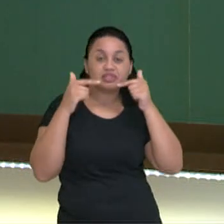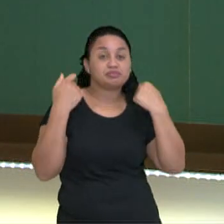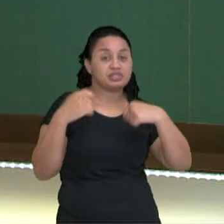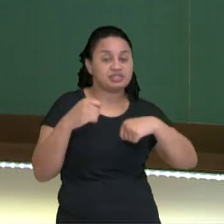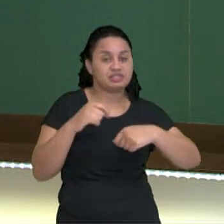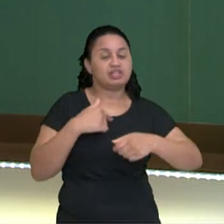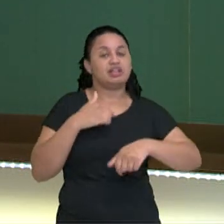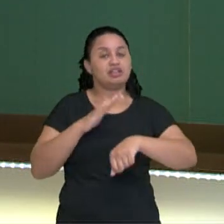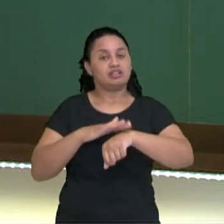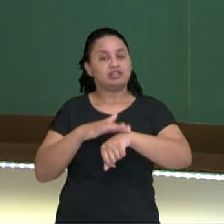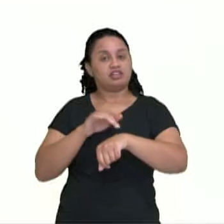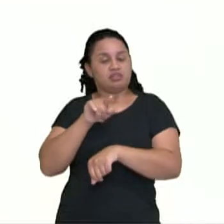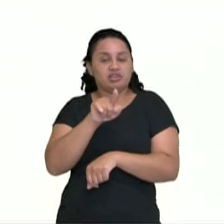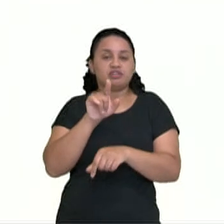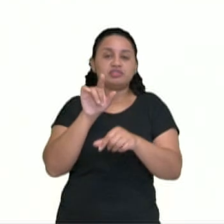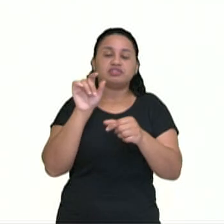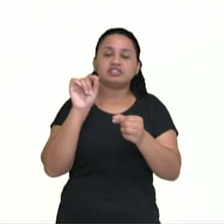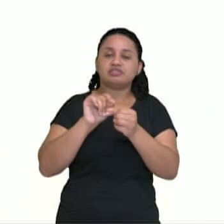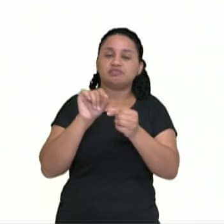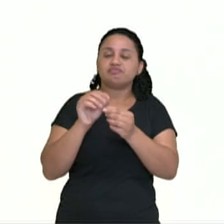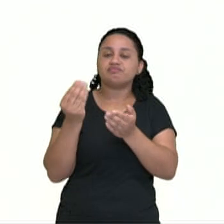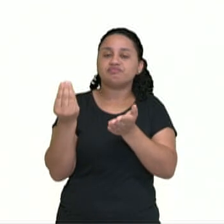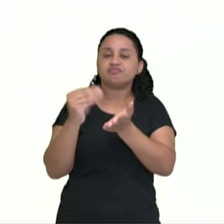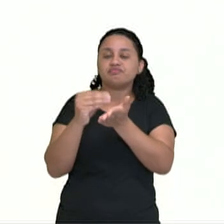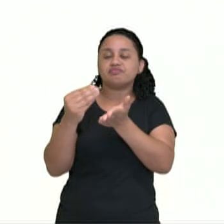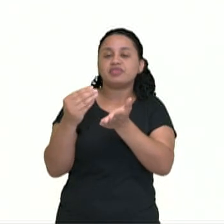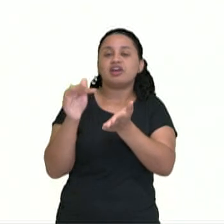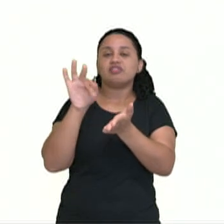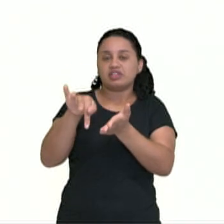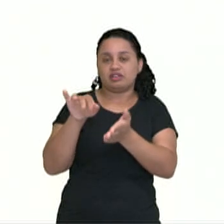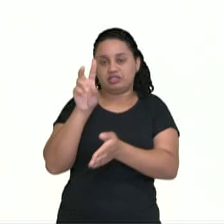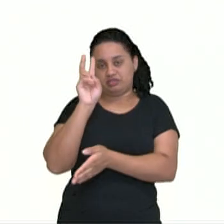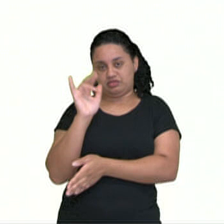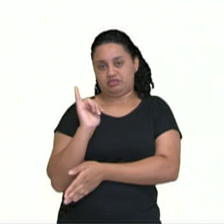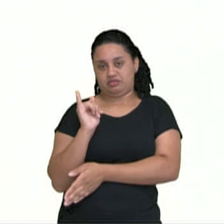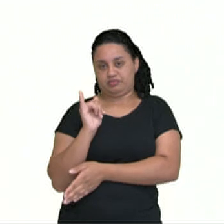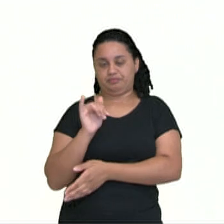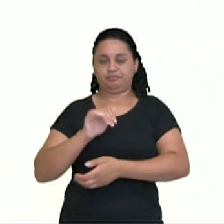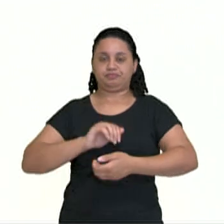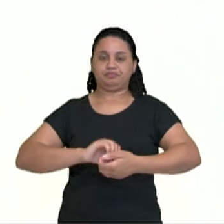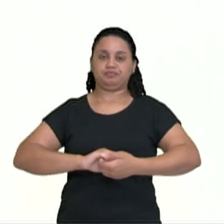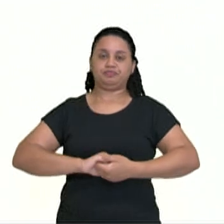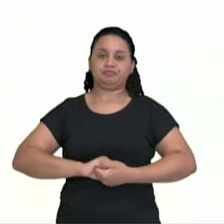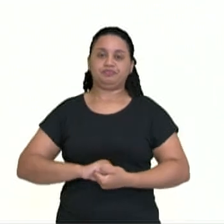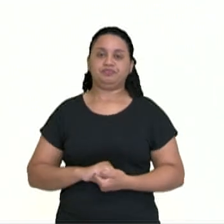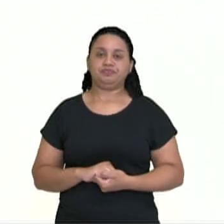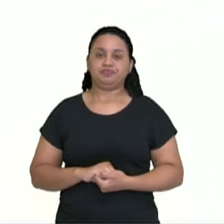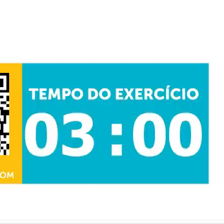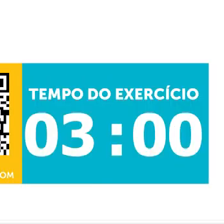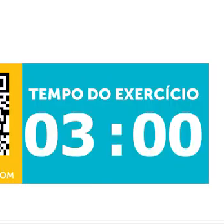Vou dar mais um tempinho para que você possa fazer o final da história.